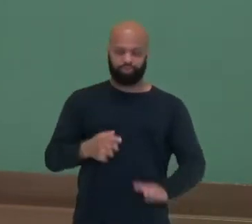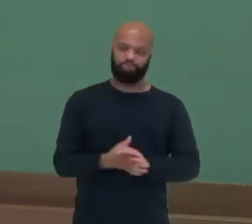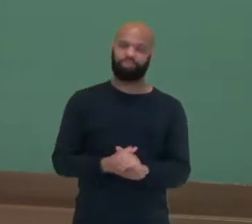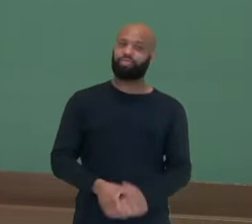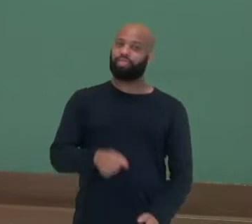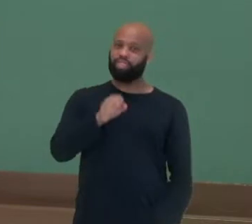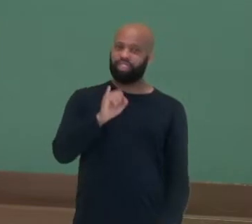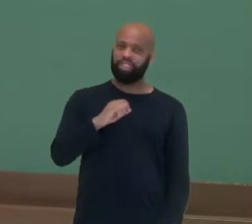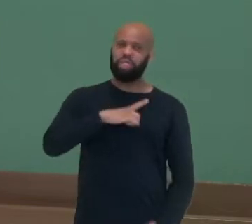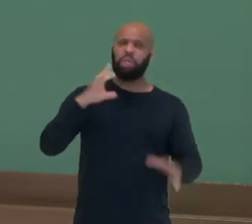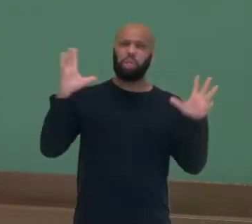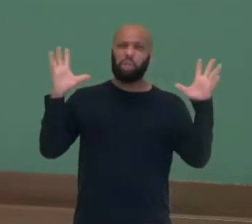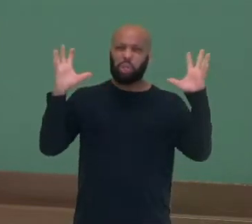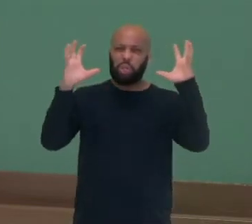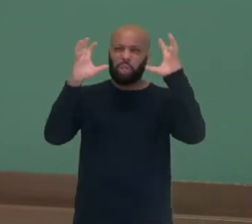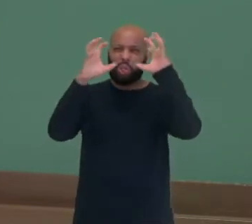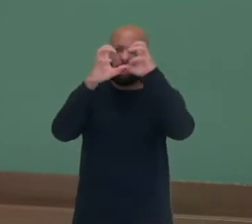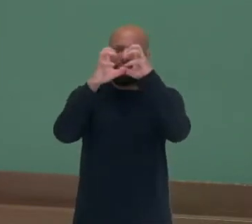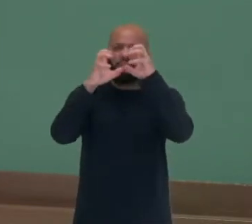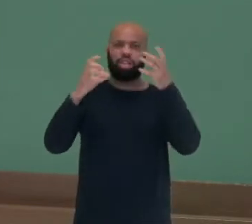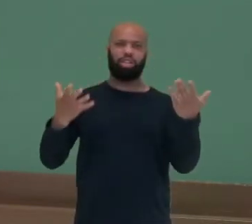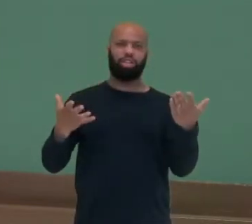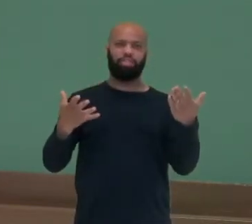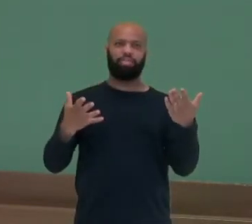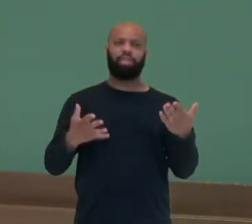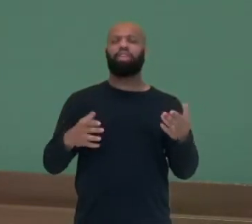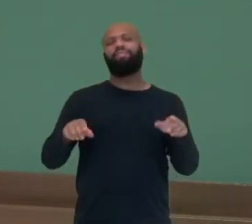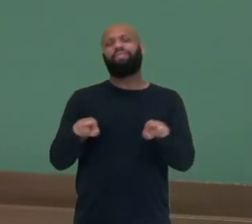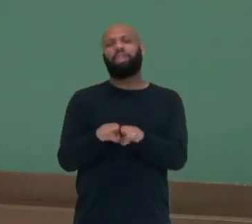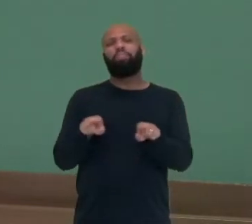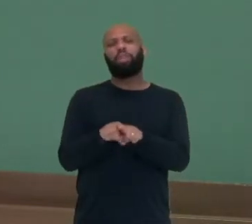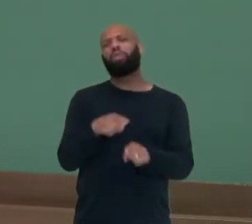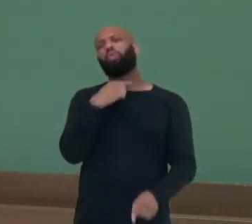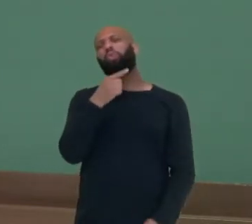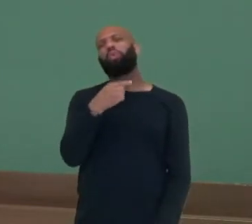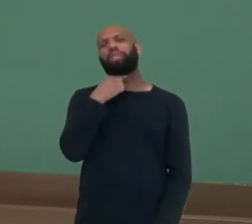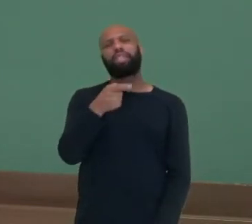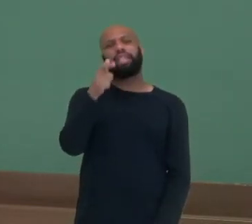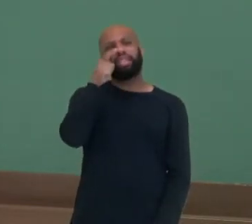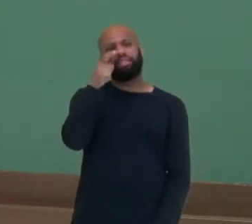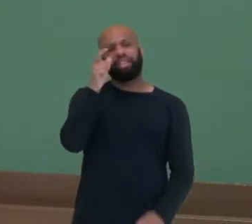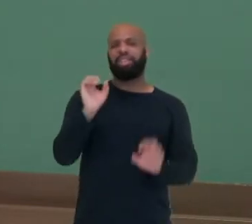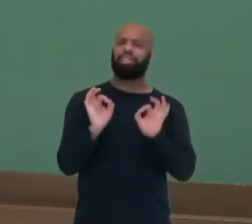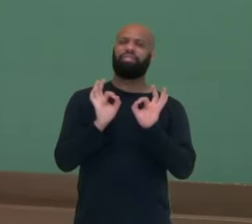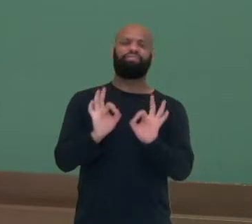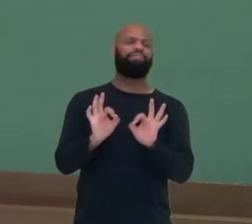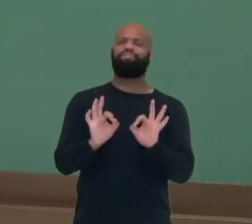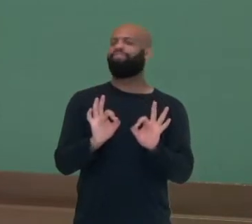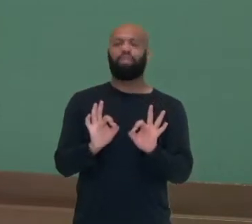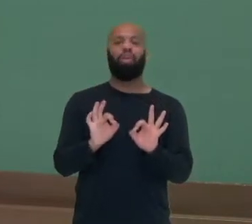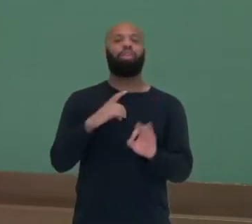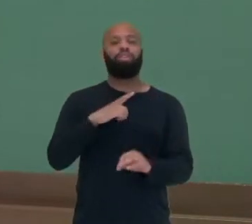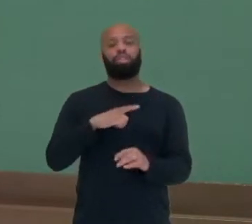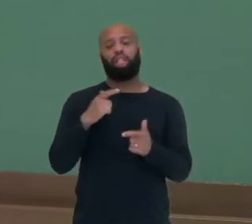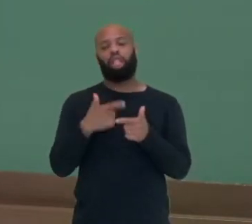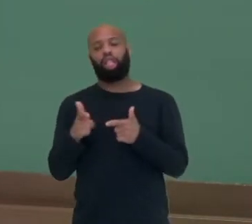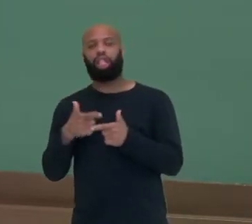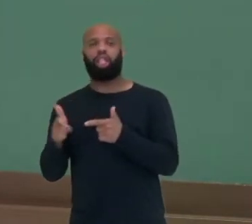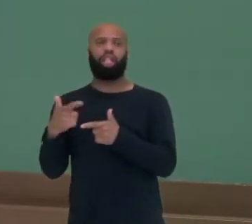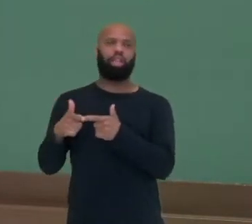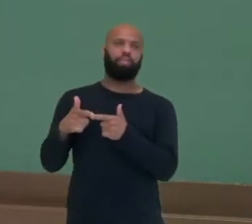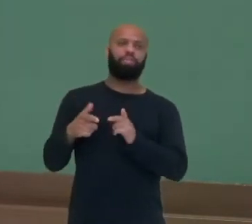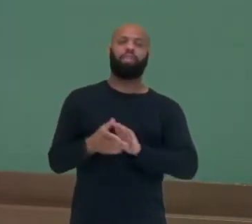ambiente for muito escuro, pouco iluminado, você não vai assistir, não vai visualizar as imagens, o professor